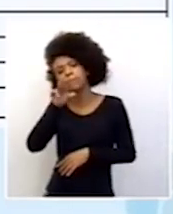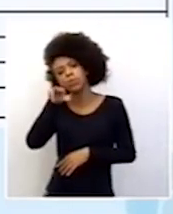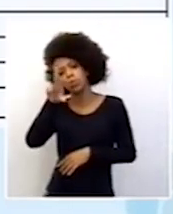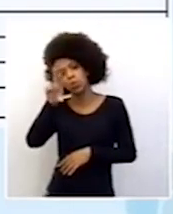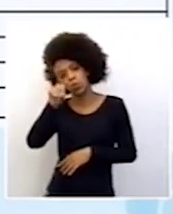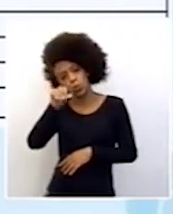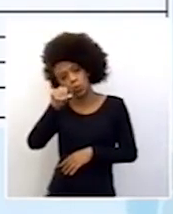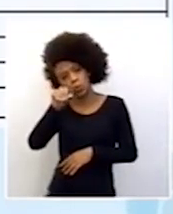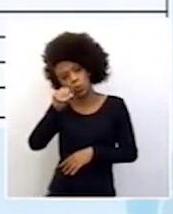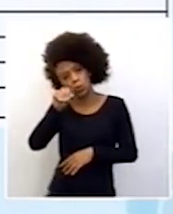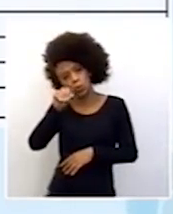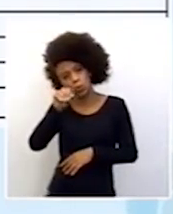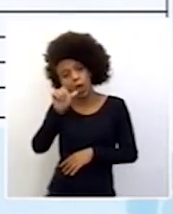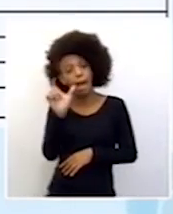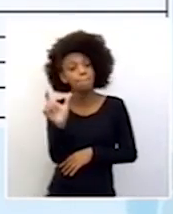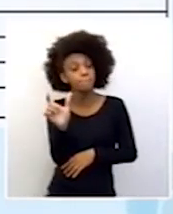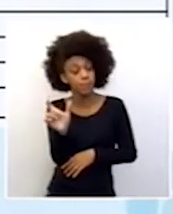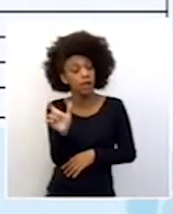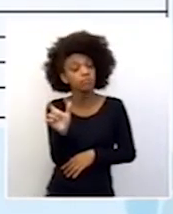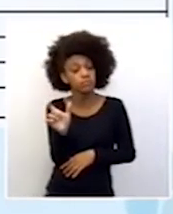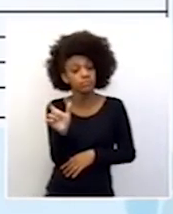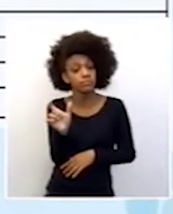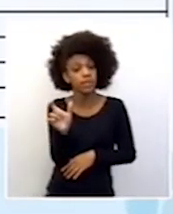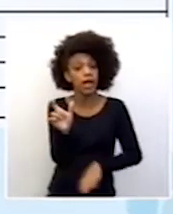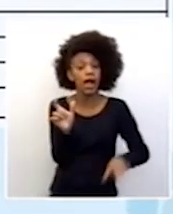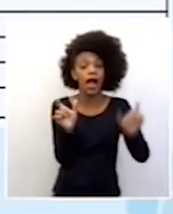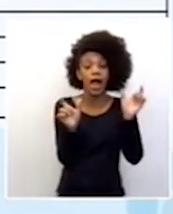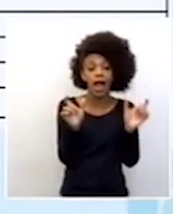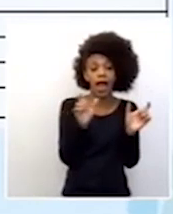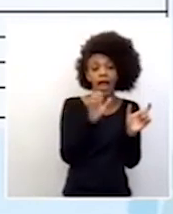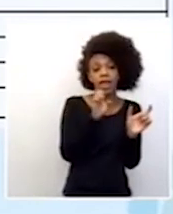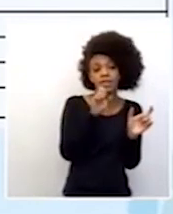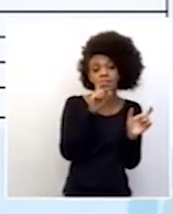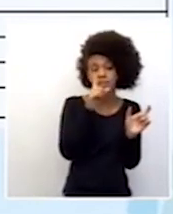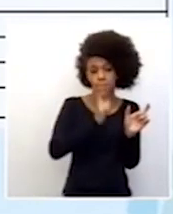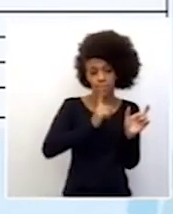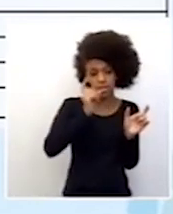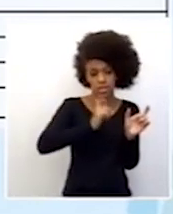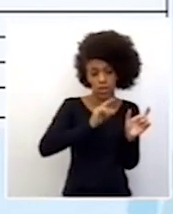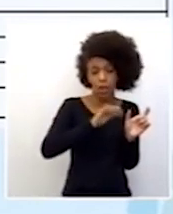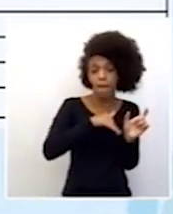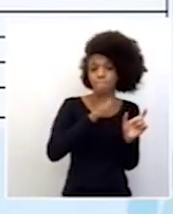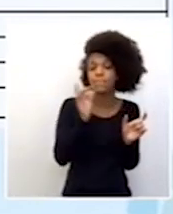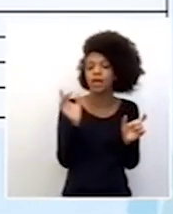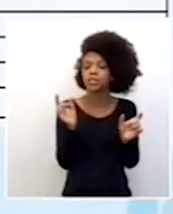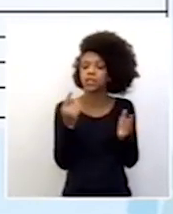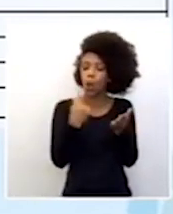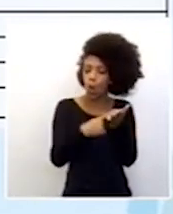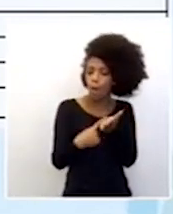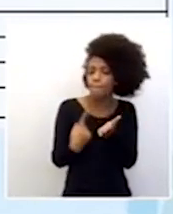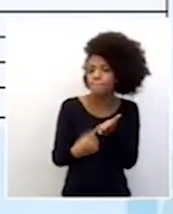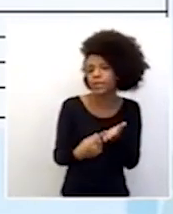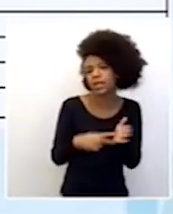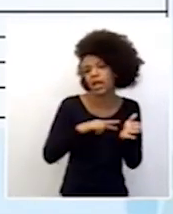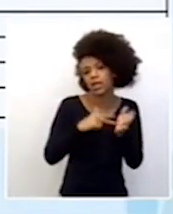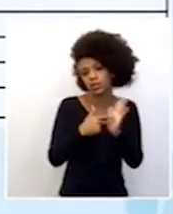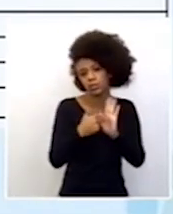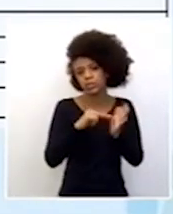O vocábulo é uma palavra. Uma palavra. As expressões é quando eu tenho mais que uma palavra combinada para dar um sentido.